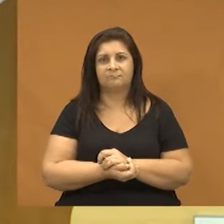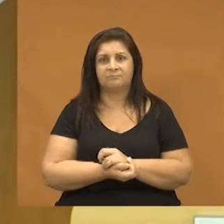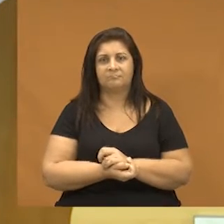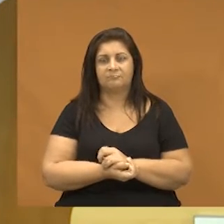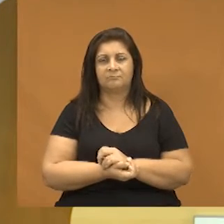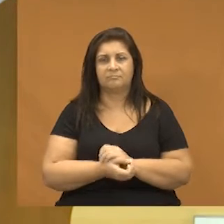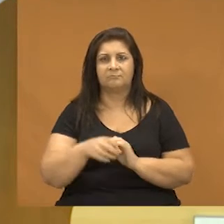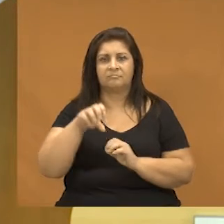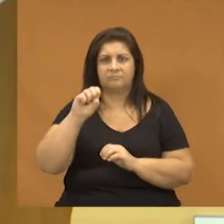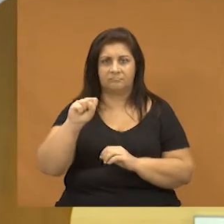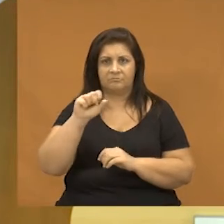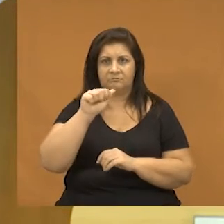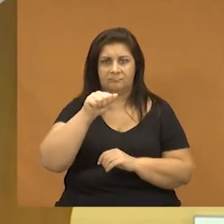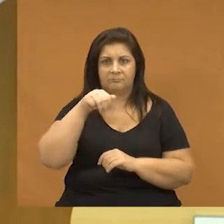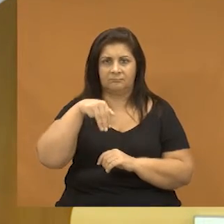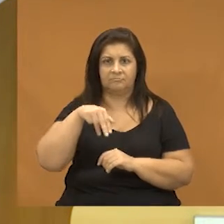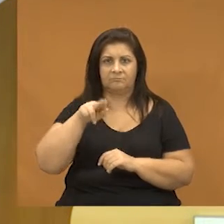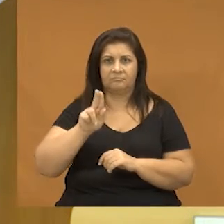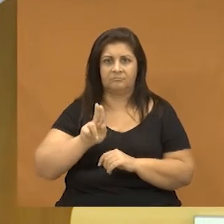que o SAMU,